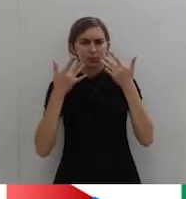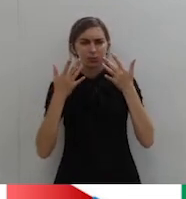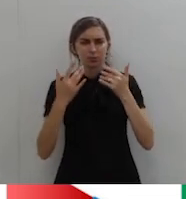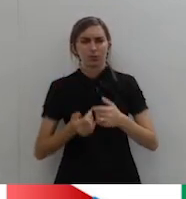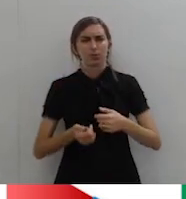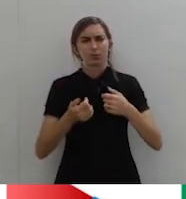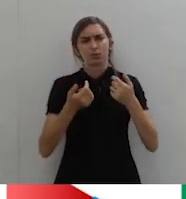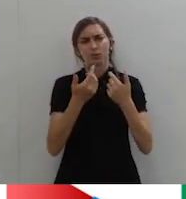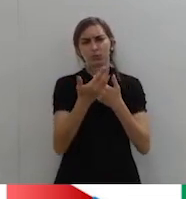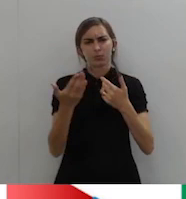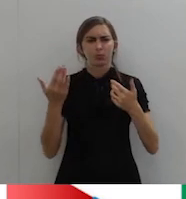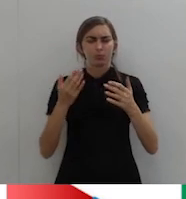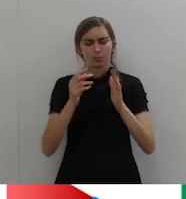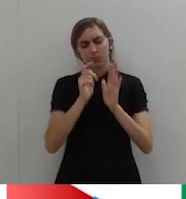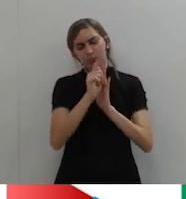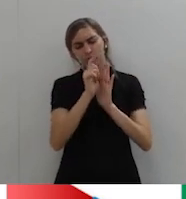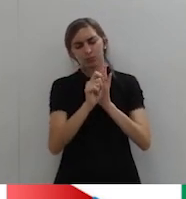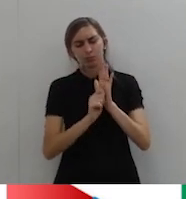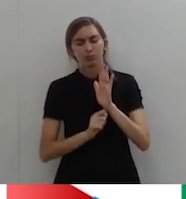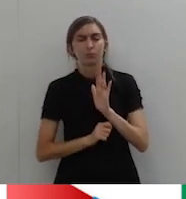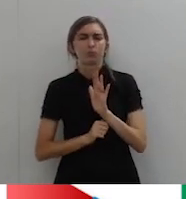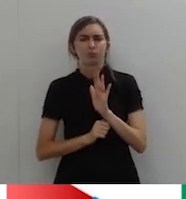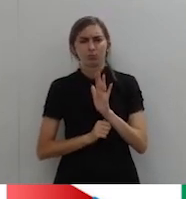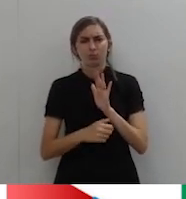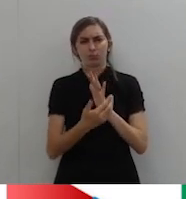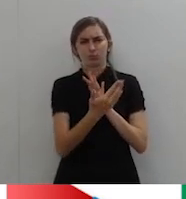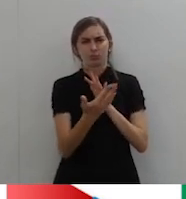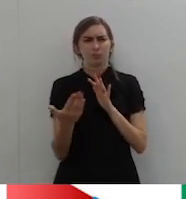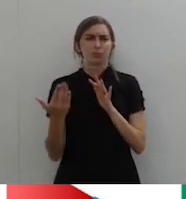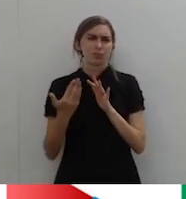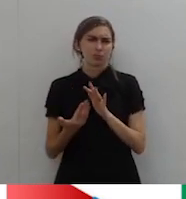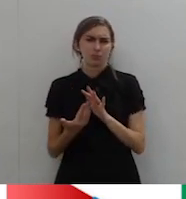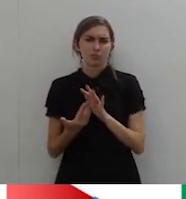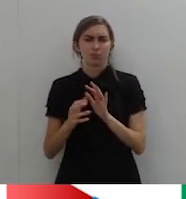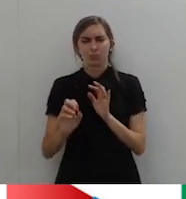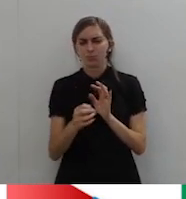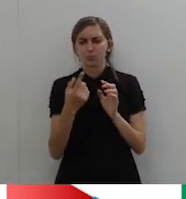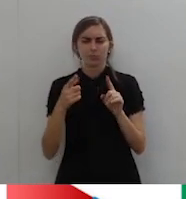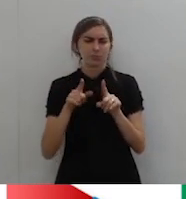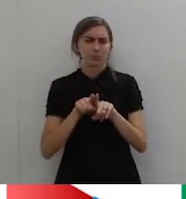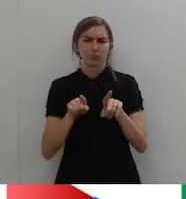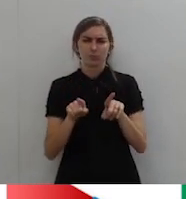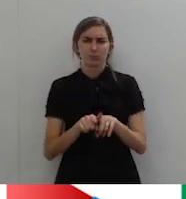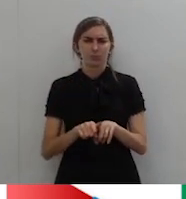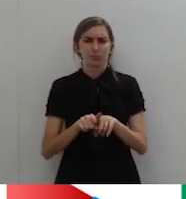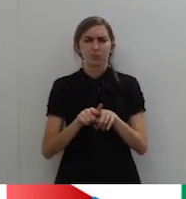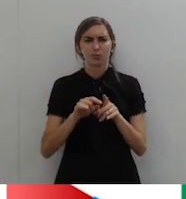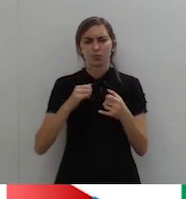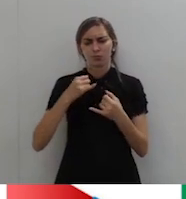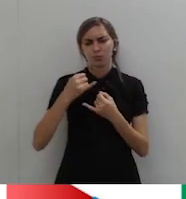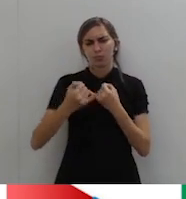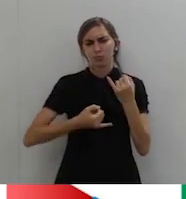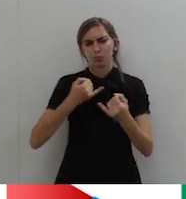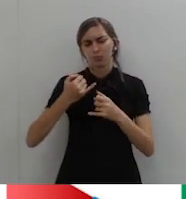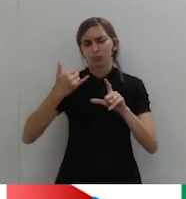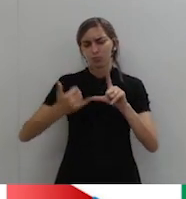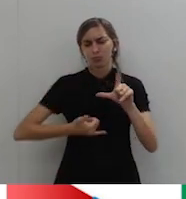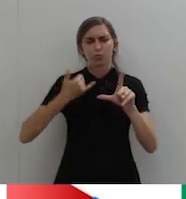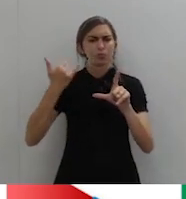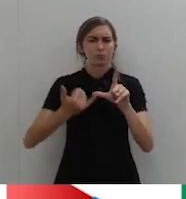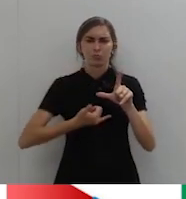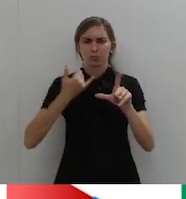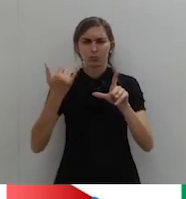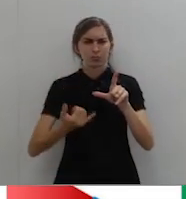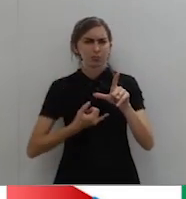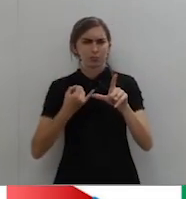teatro, cenas, esboços, improvisações, né? Ou também forma de jogos lúdicos